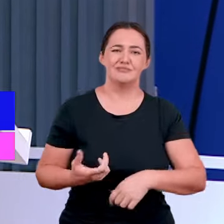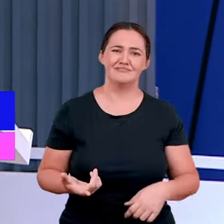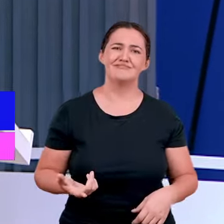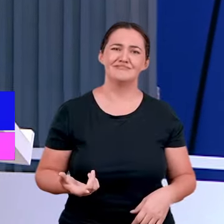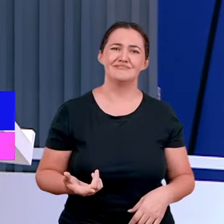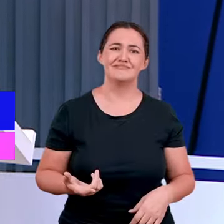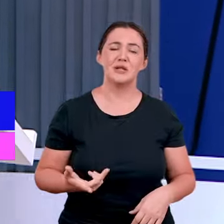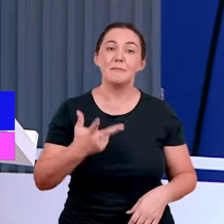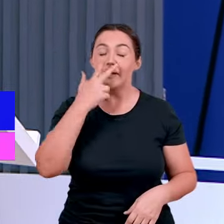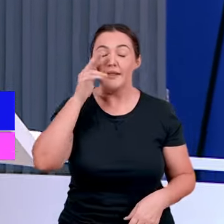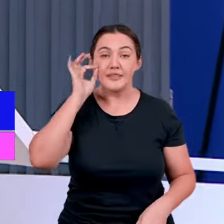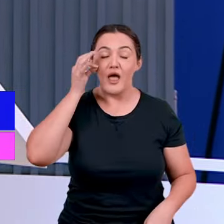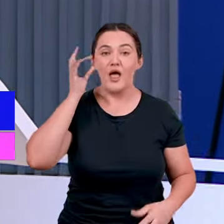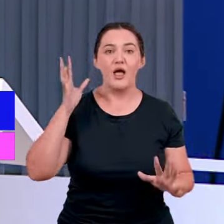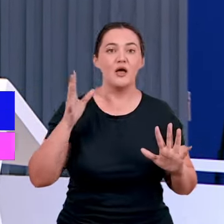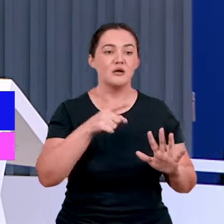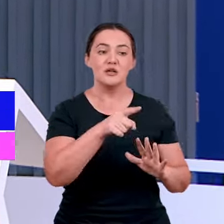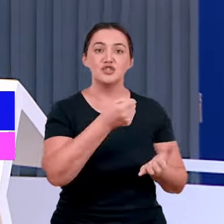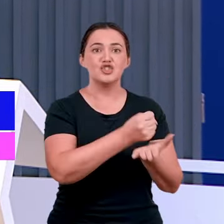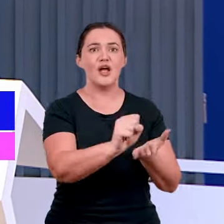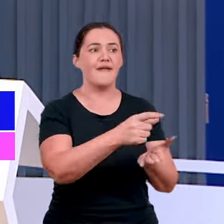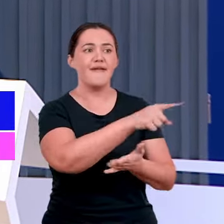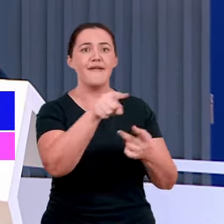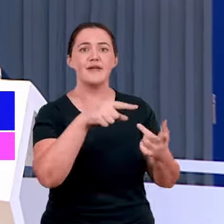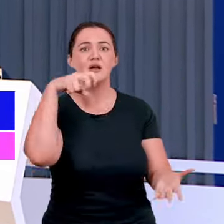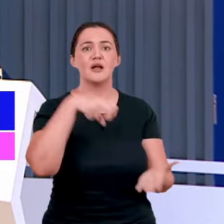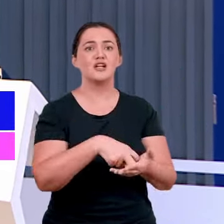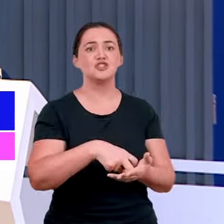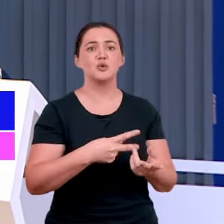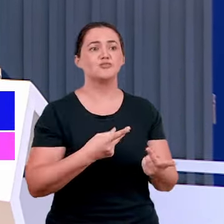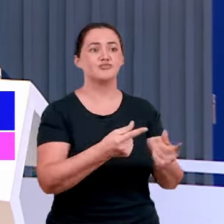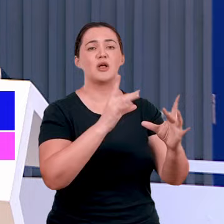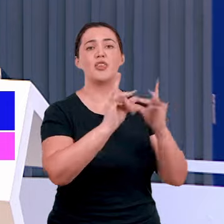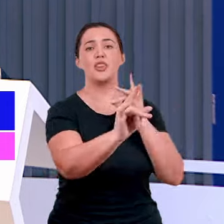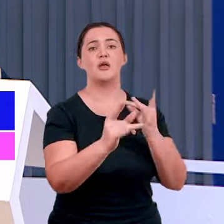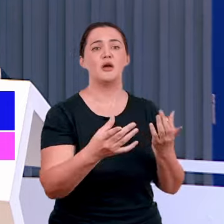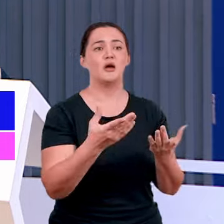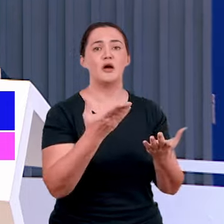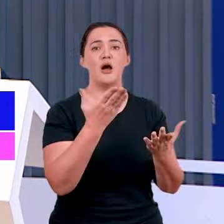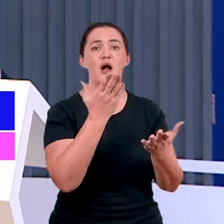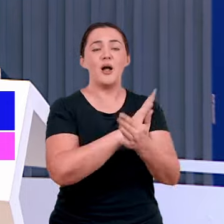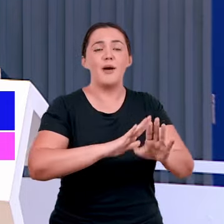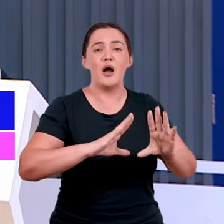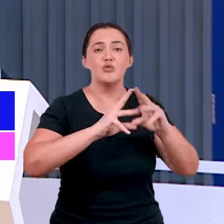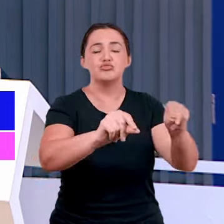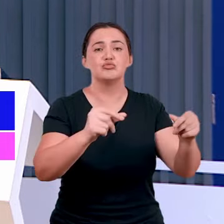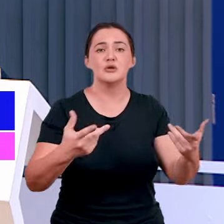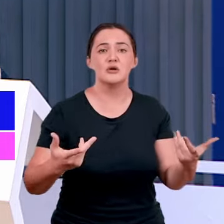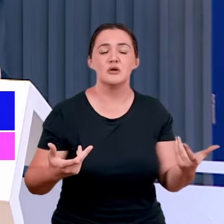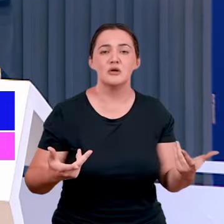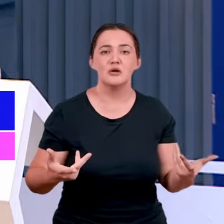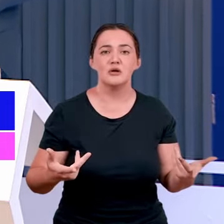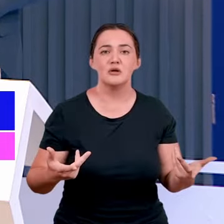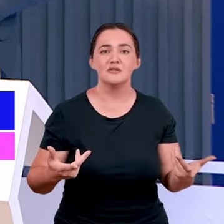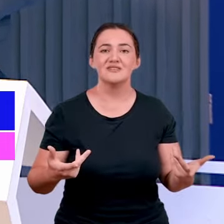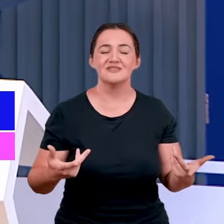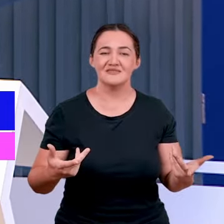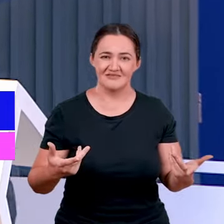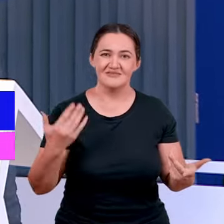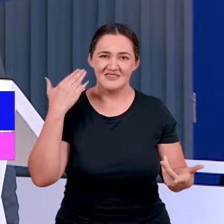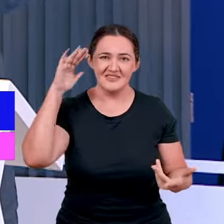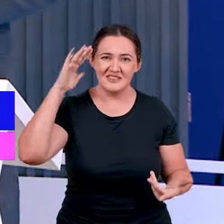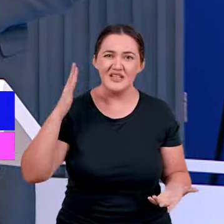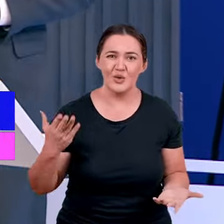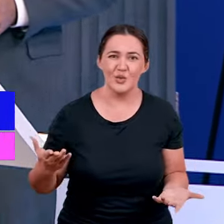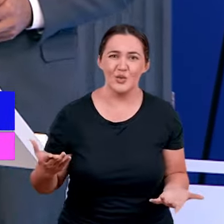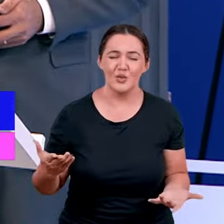perdem, eles então estarão condenados, e tudo será desfeito pelo fogo. Em um momento virá essa condenação,